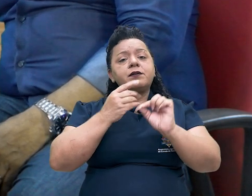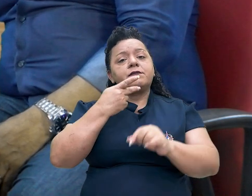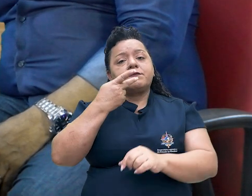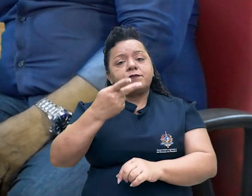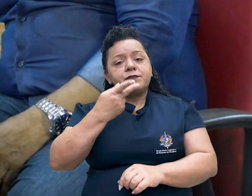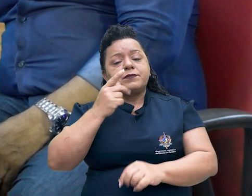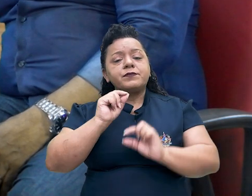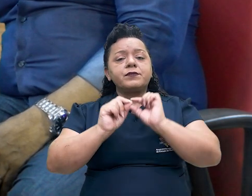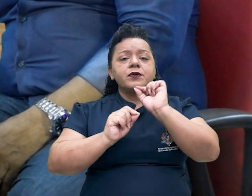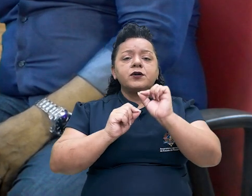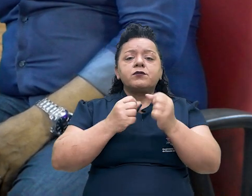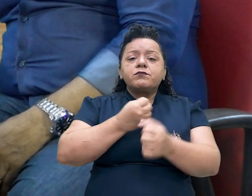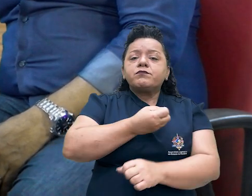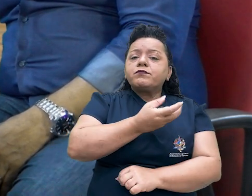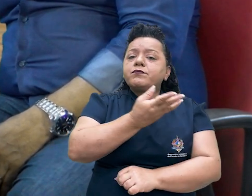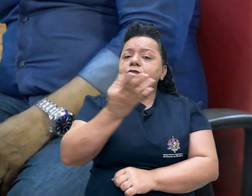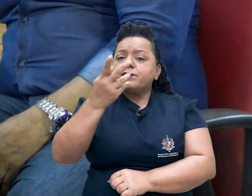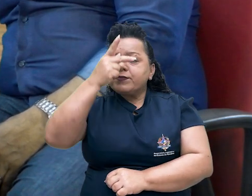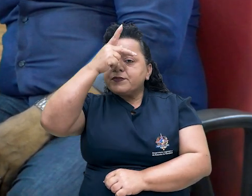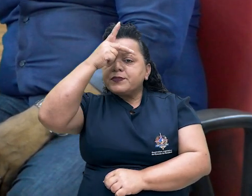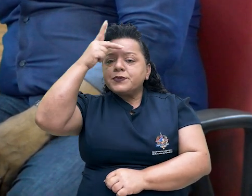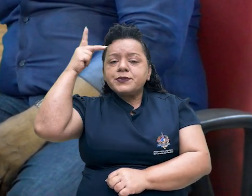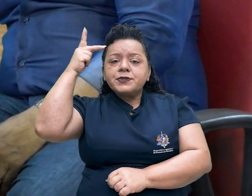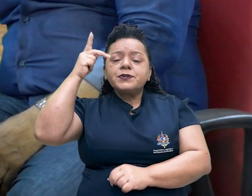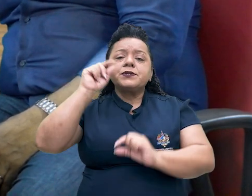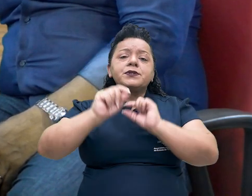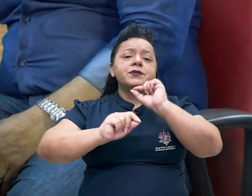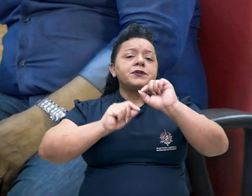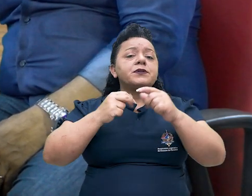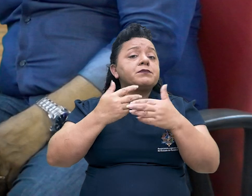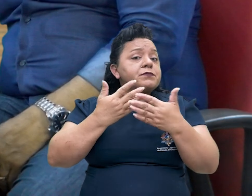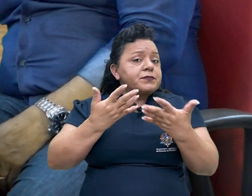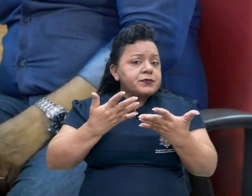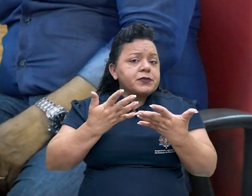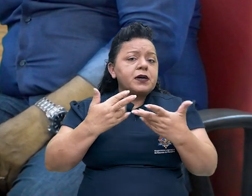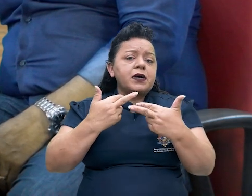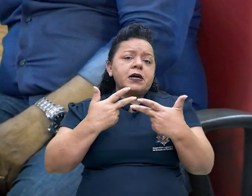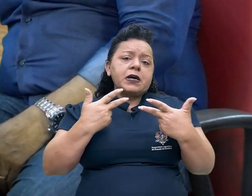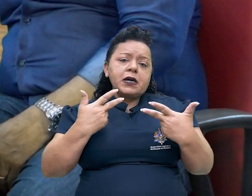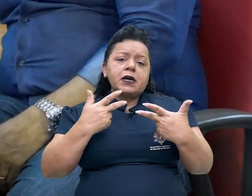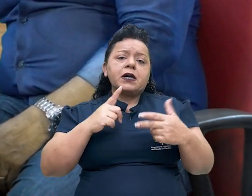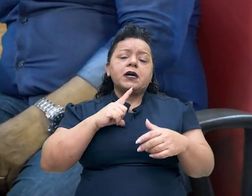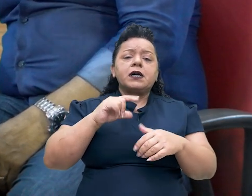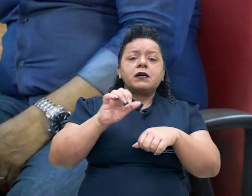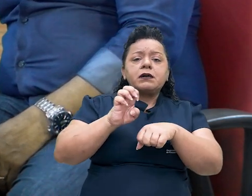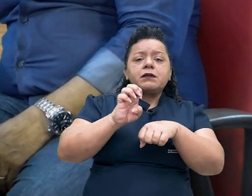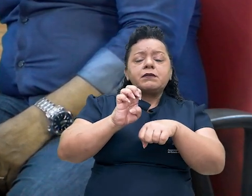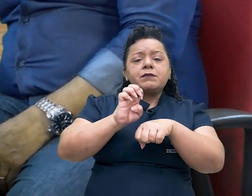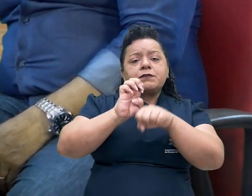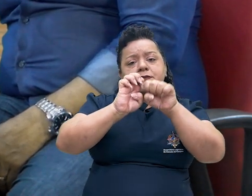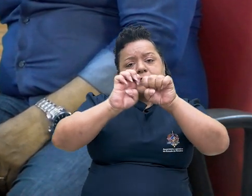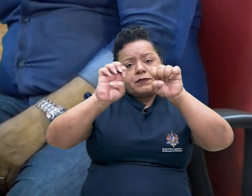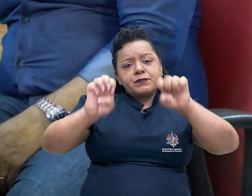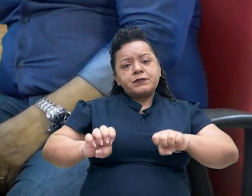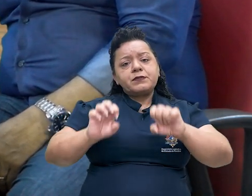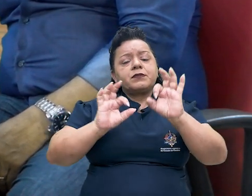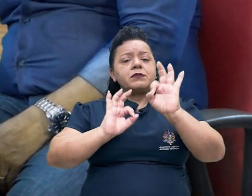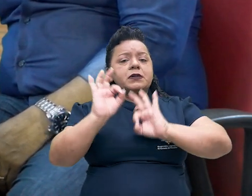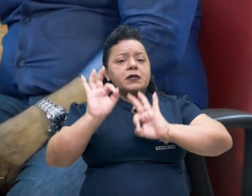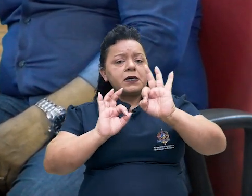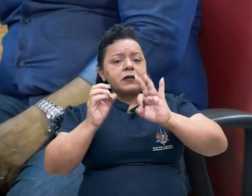o você falou sobre o o contingente de pessoas da Defesa Civil com relação a equipamentos